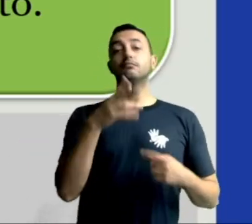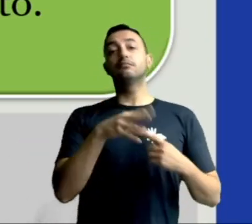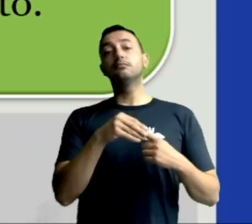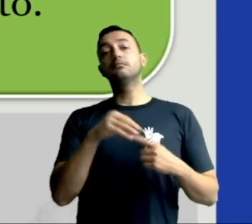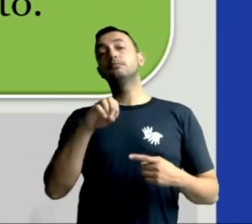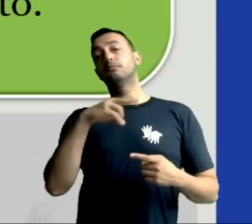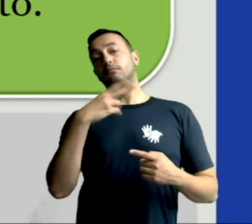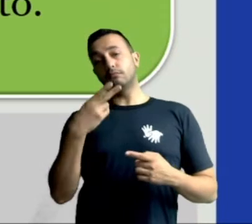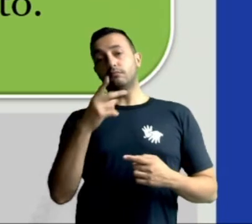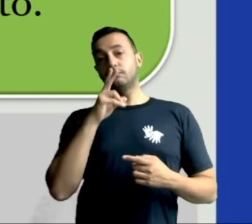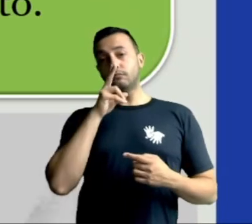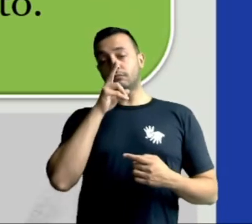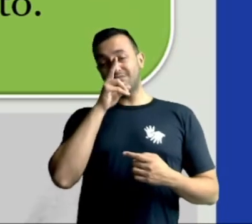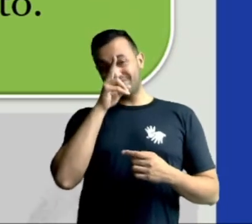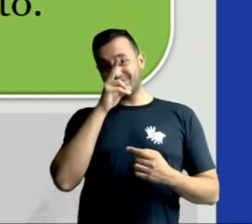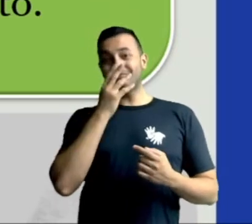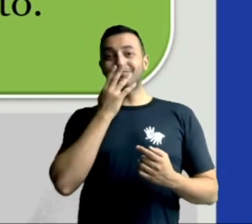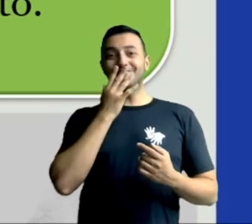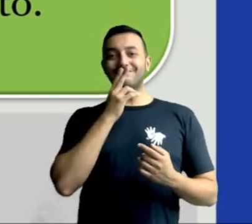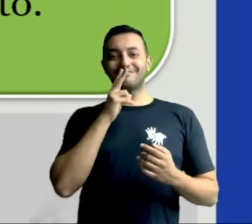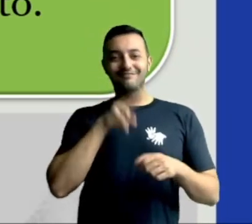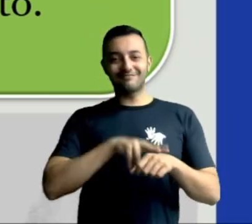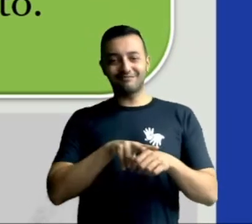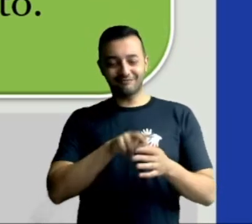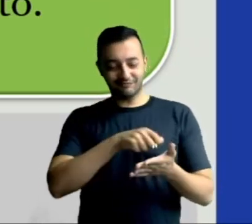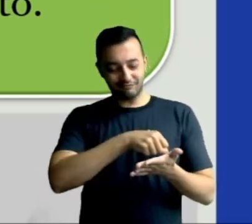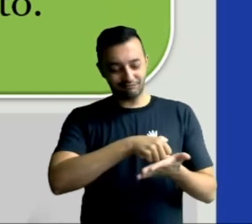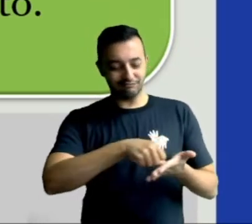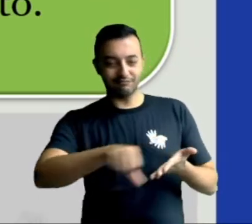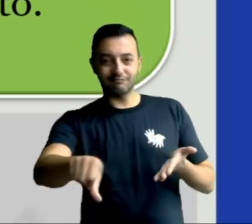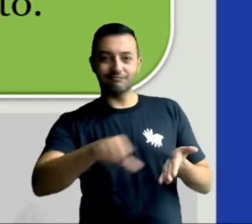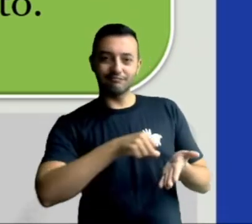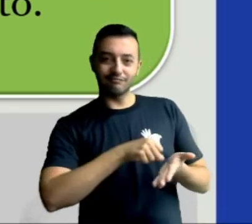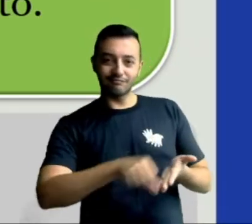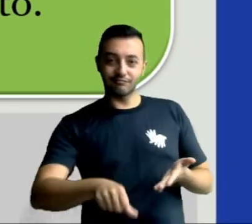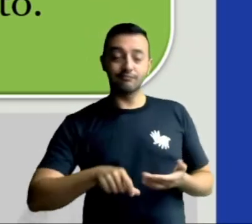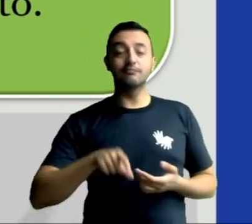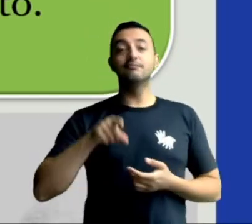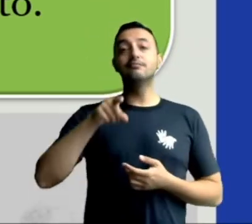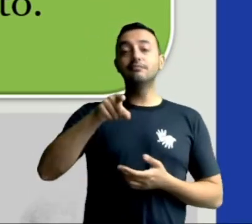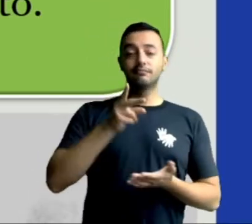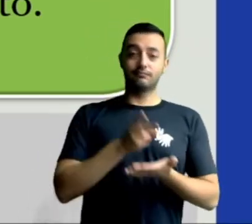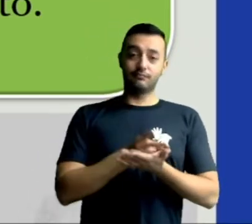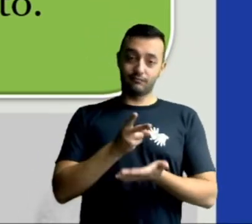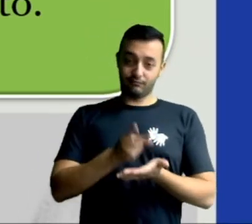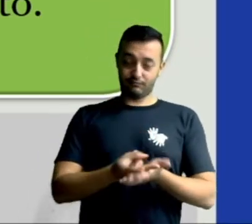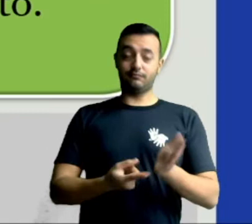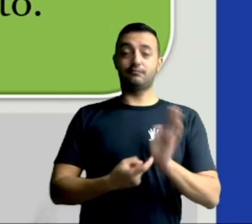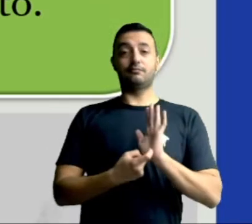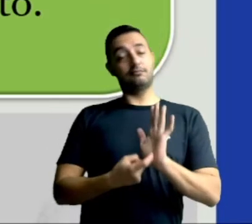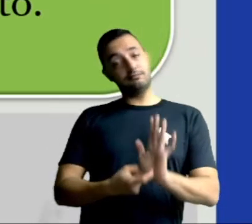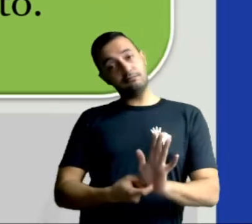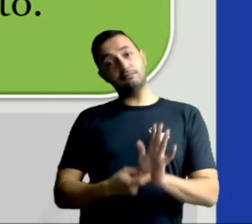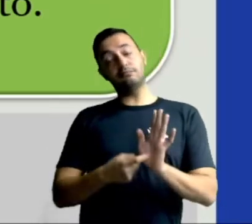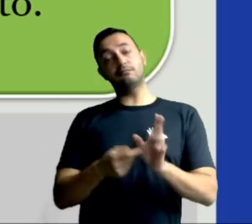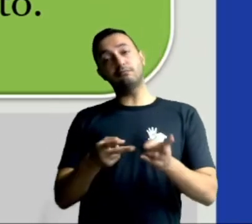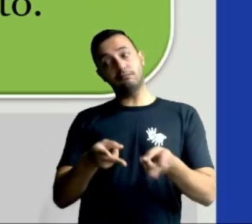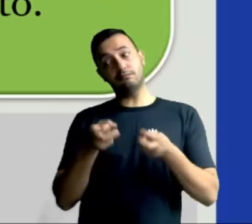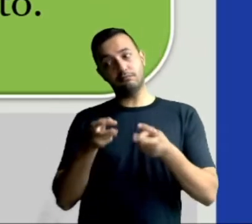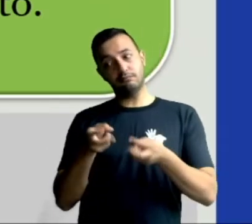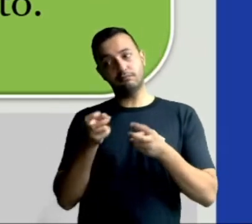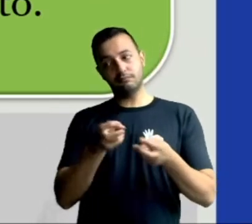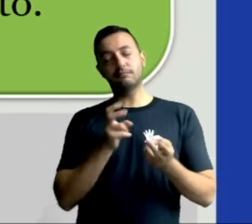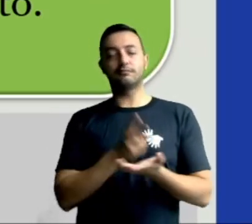ou um marca-texto, para você fazer esses pontos, colocar esses pontos em evidência e sempre colocando eles